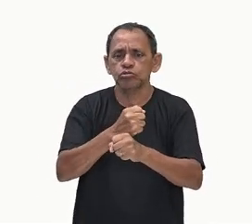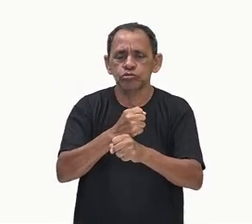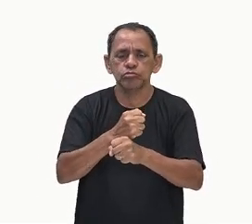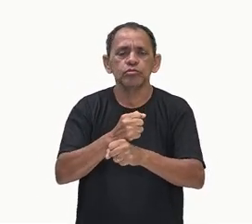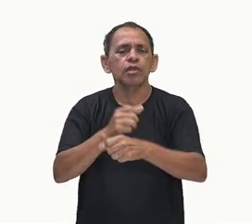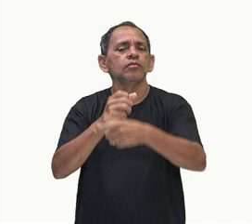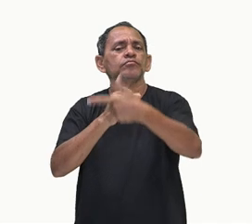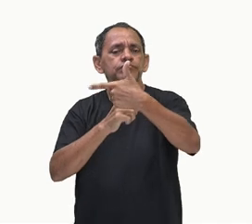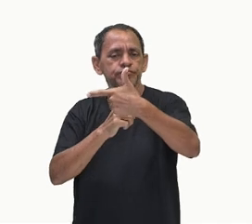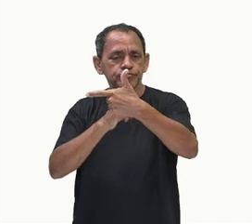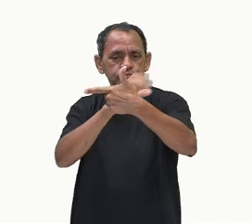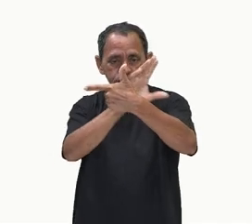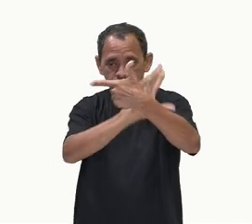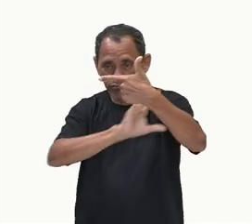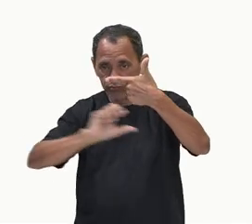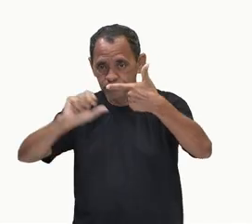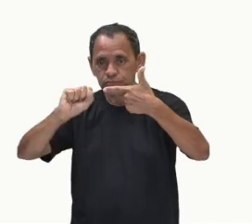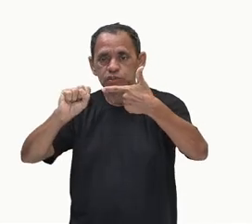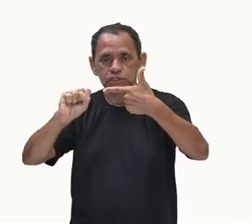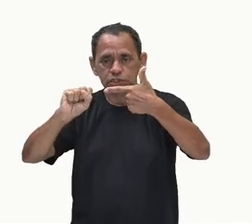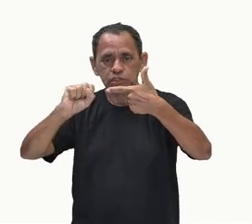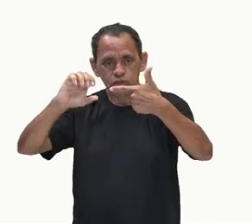Ceno e